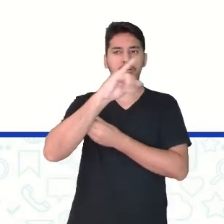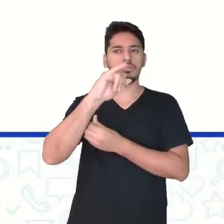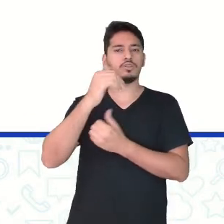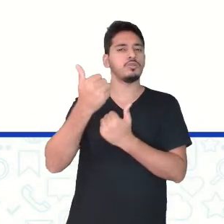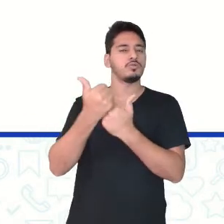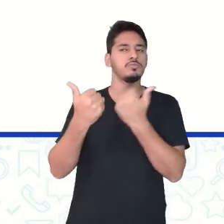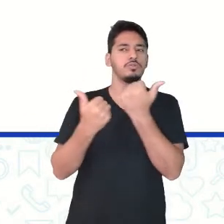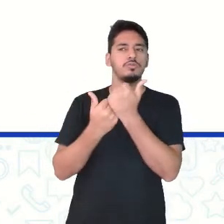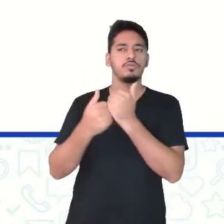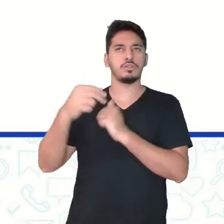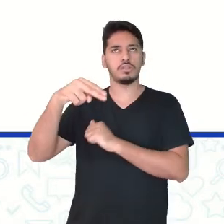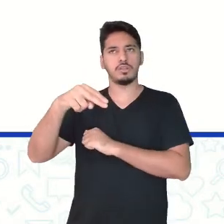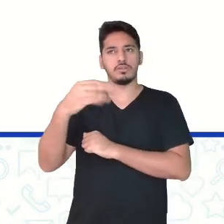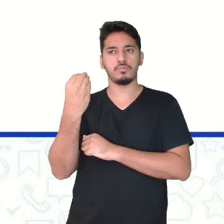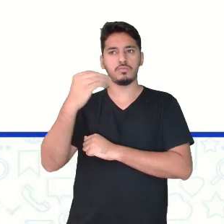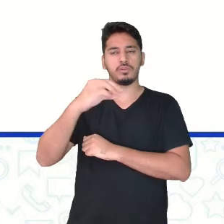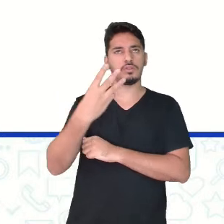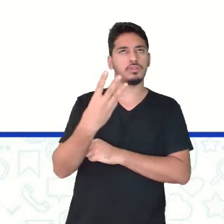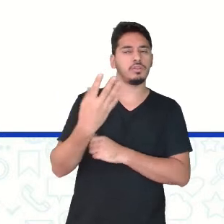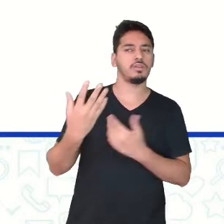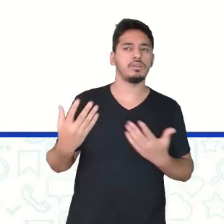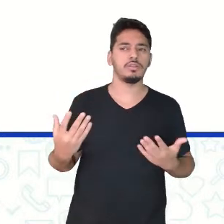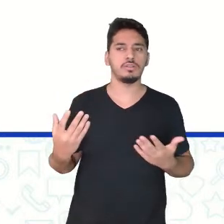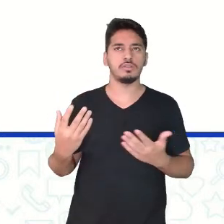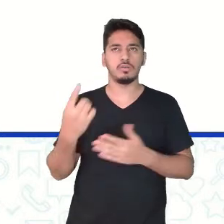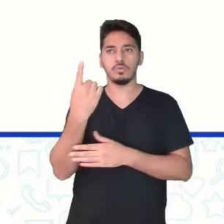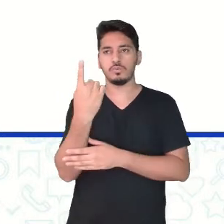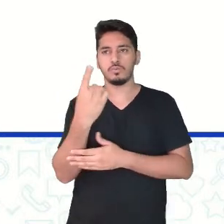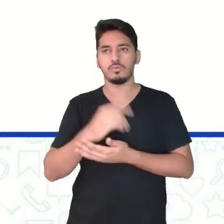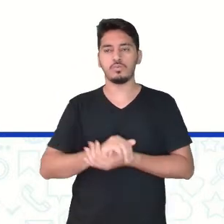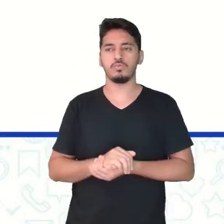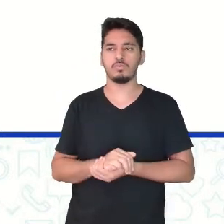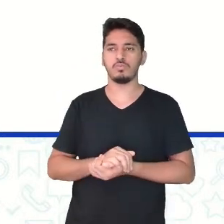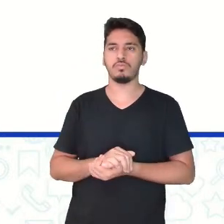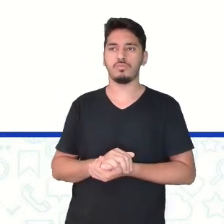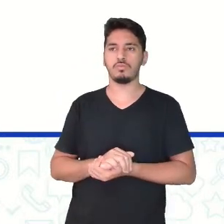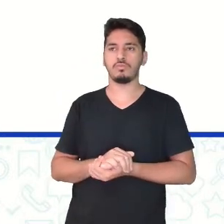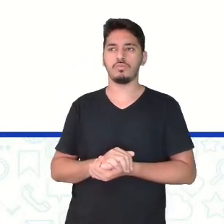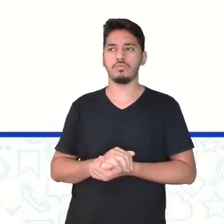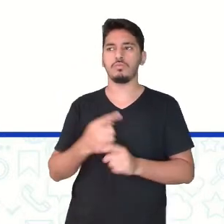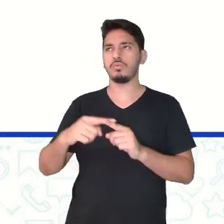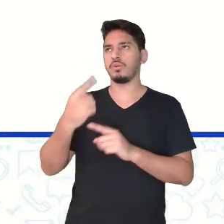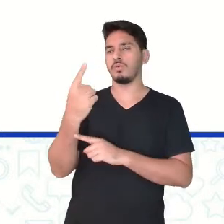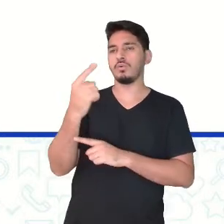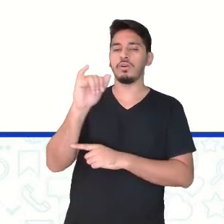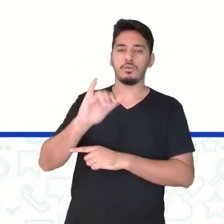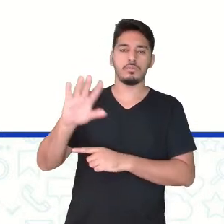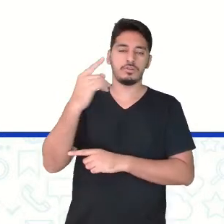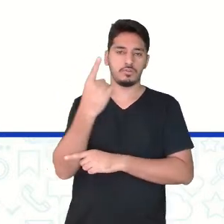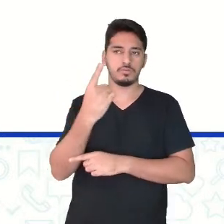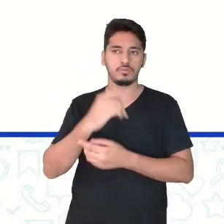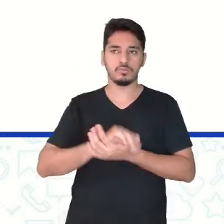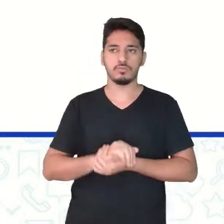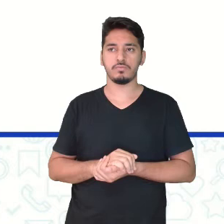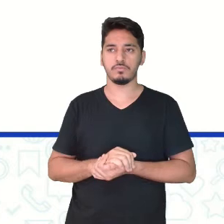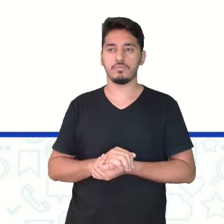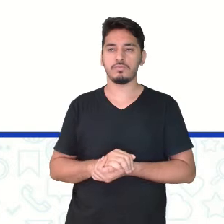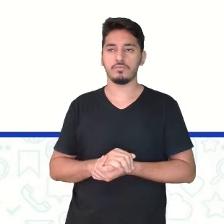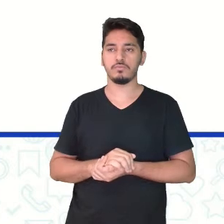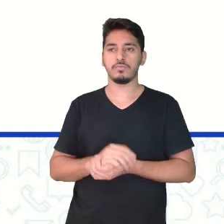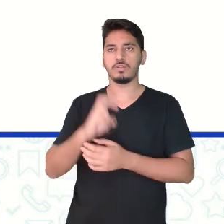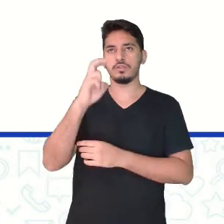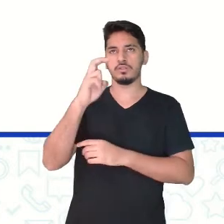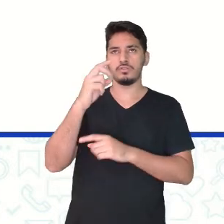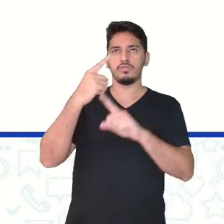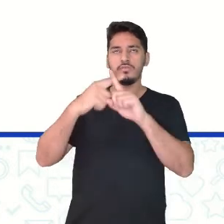A, no lugar de n, coloca 3, por exemplo. Coloca 1. Será que dá 3? Por que 1, professor? Porque é figura 1. 5 vezes